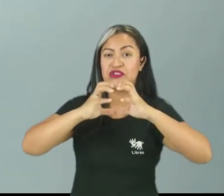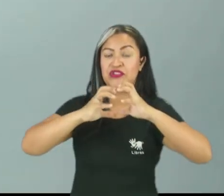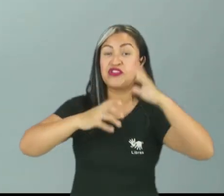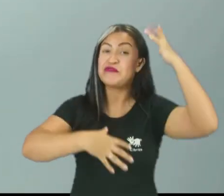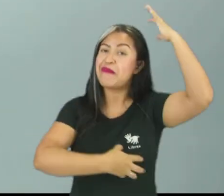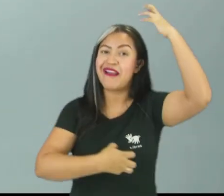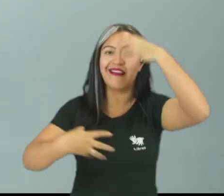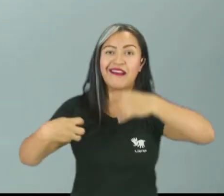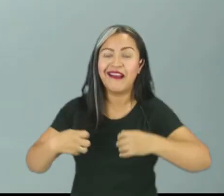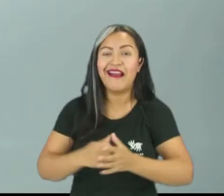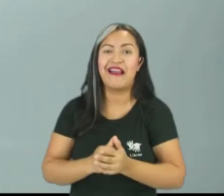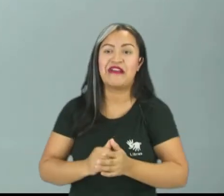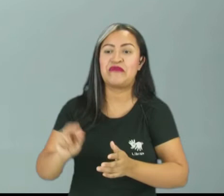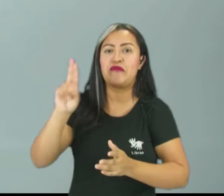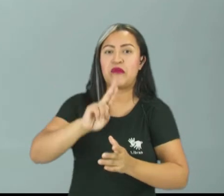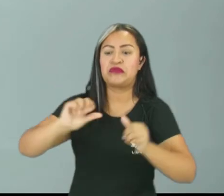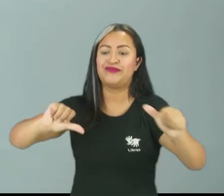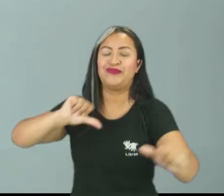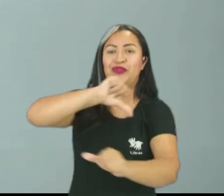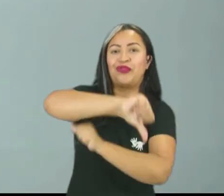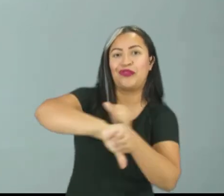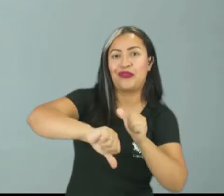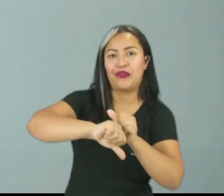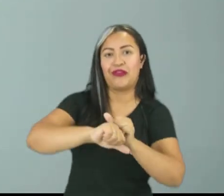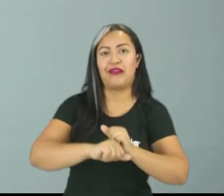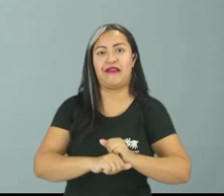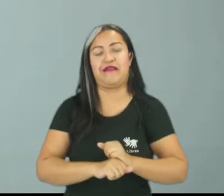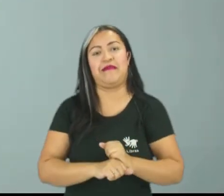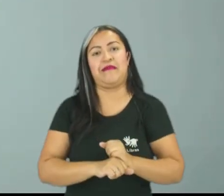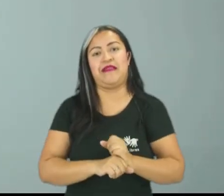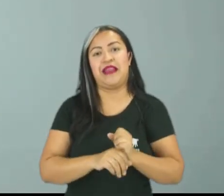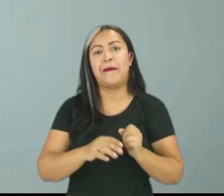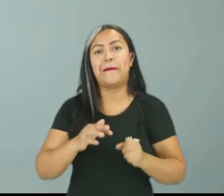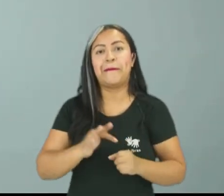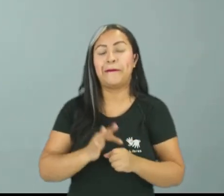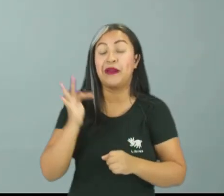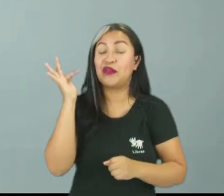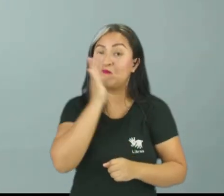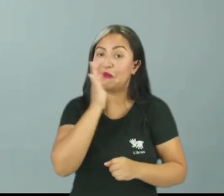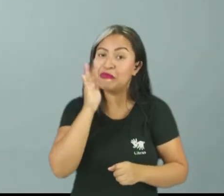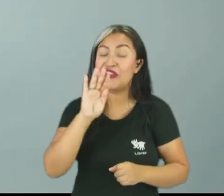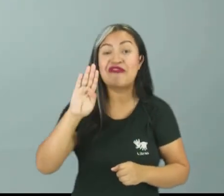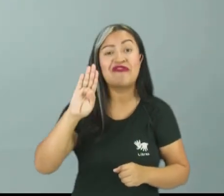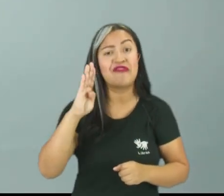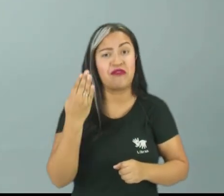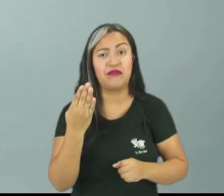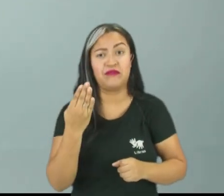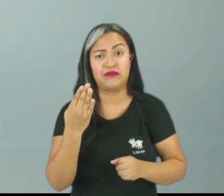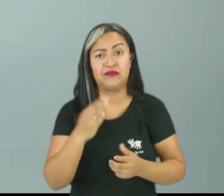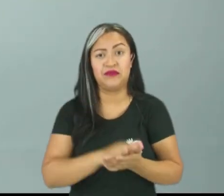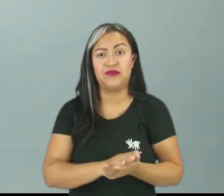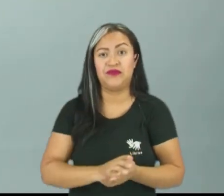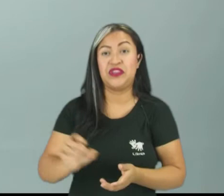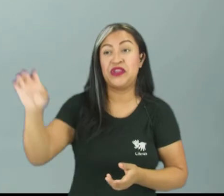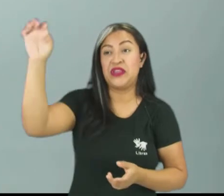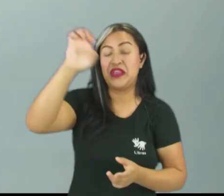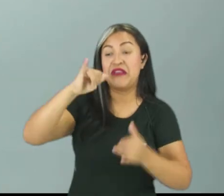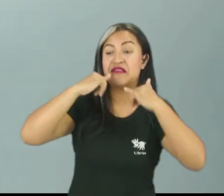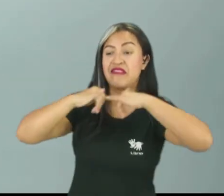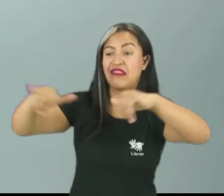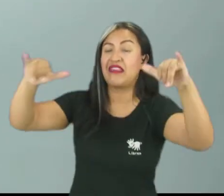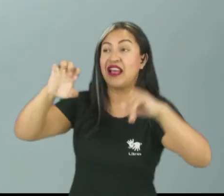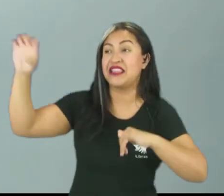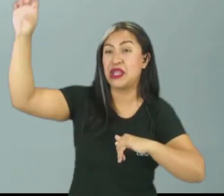crânio dos negros, né? Então, a gente tem aí essa falsificação que também, de fato, repercutiu muito na Europa e as pessoas acreditavam aí